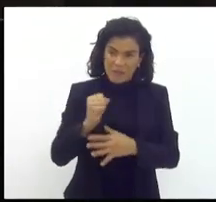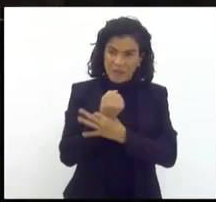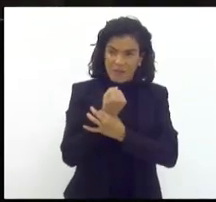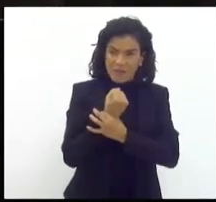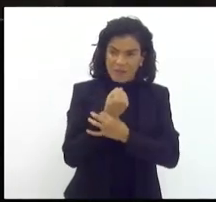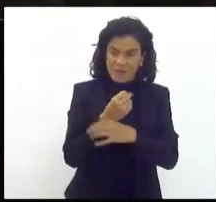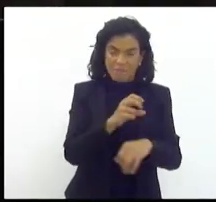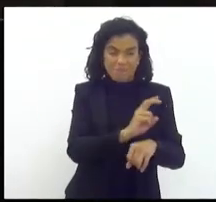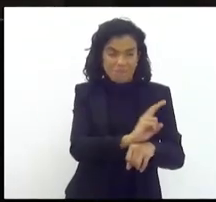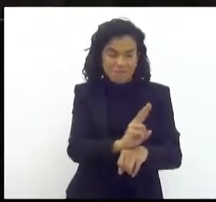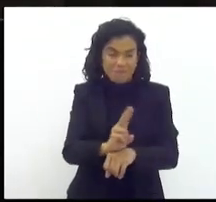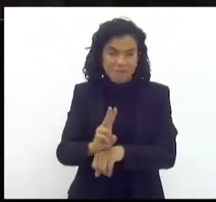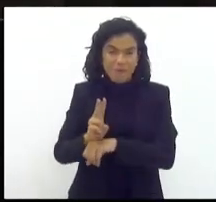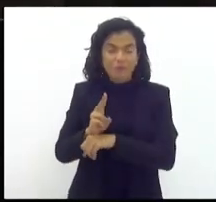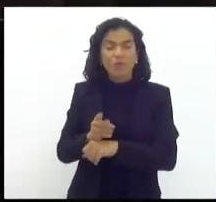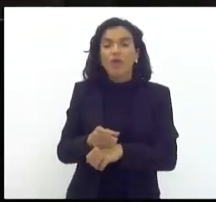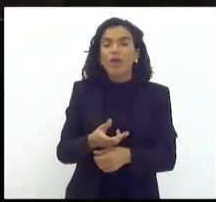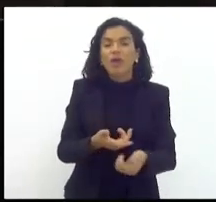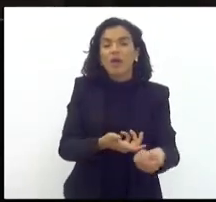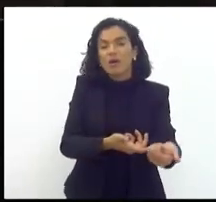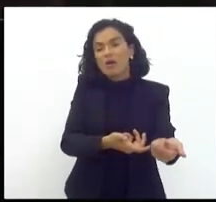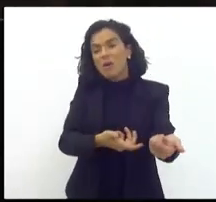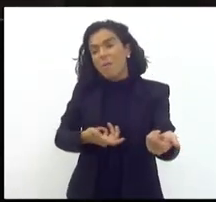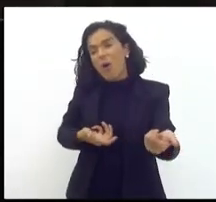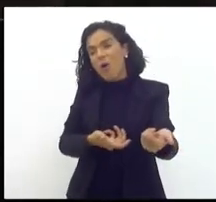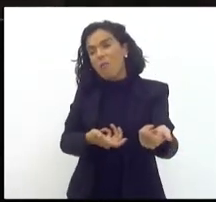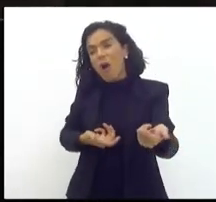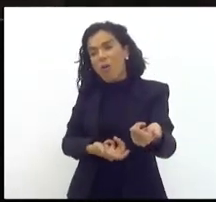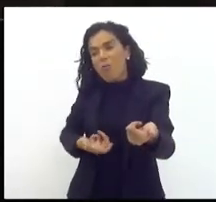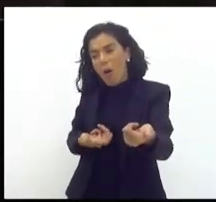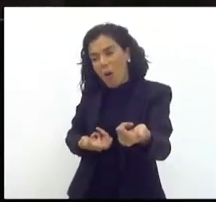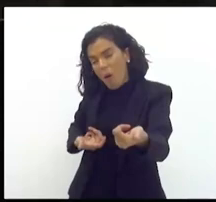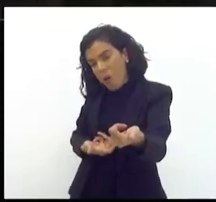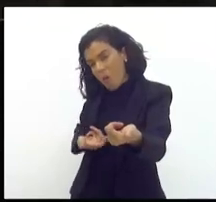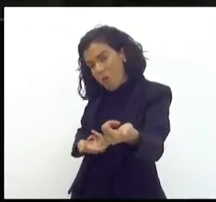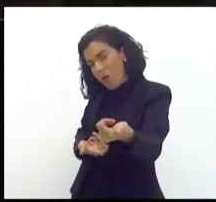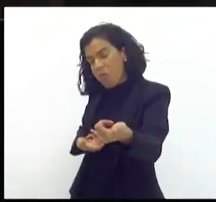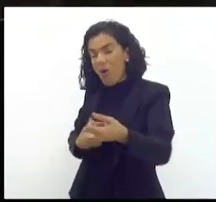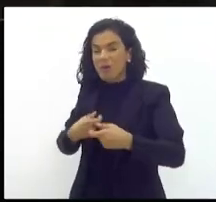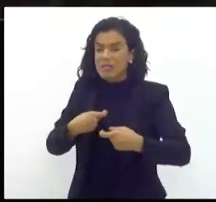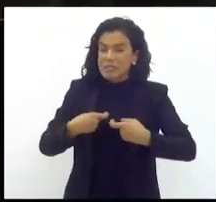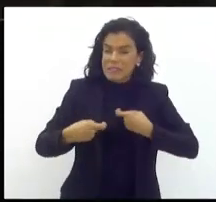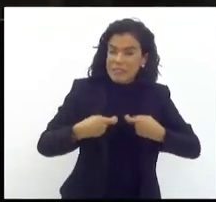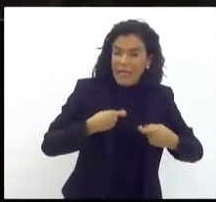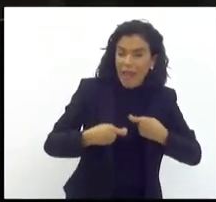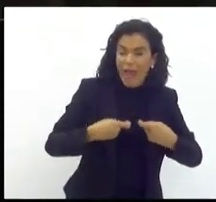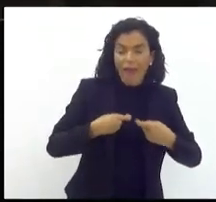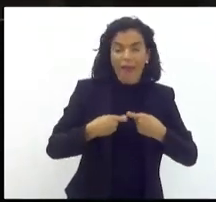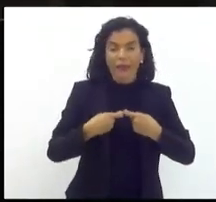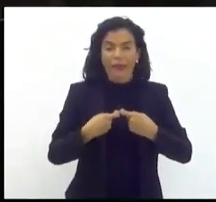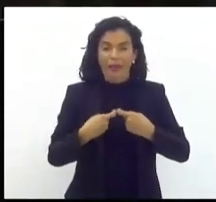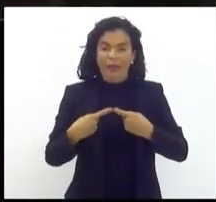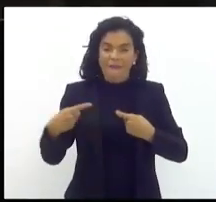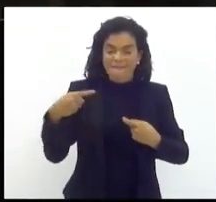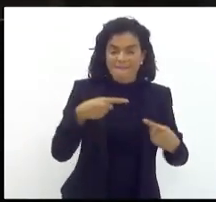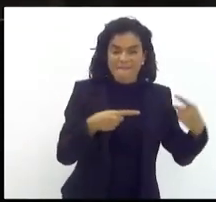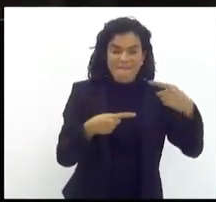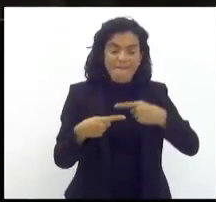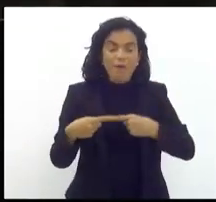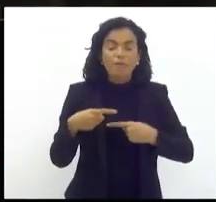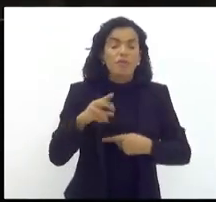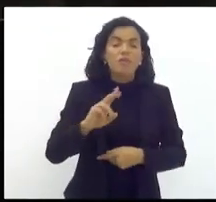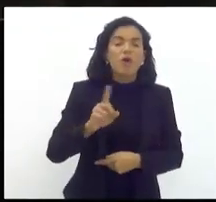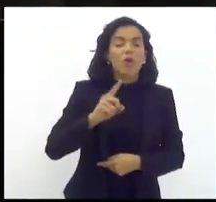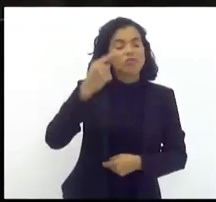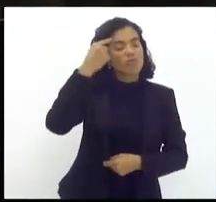Janeiro numa arma letal de guerra de confronto e não de uma